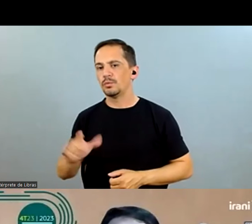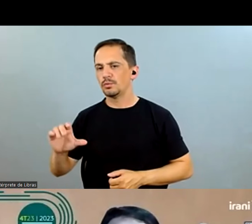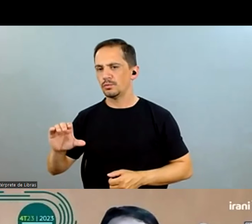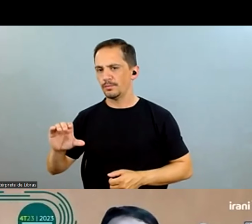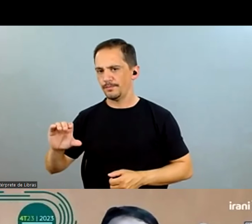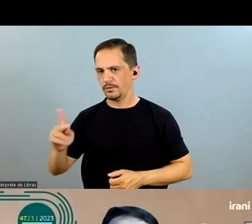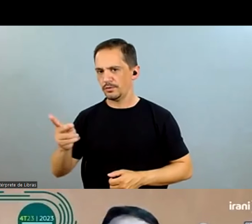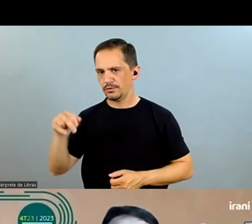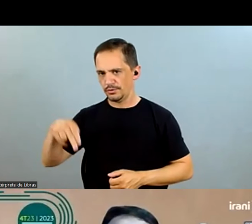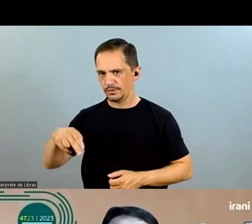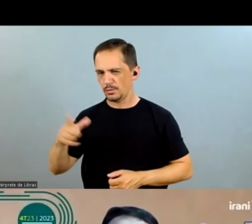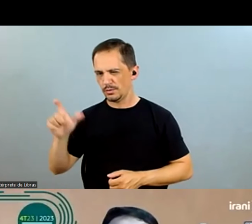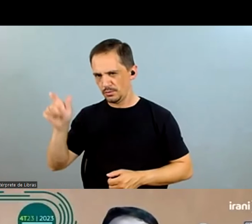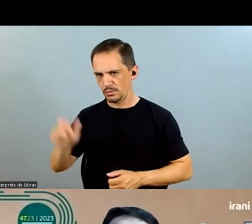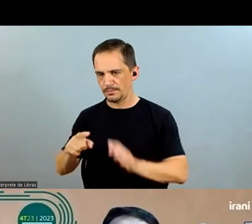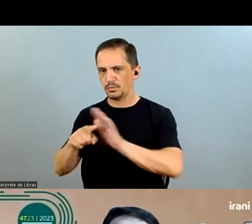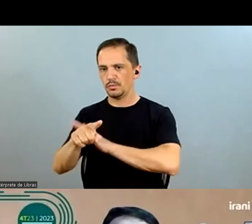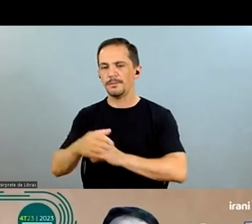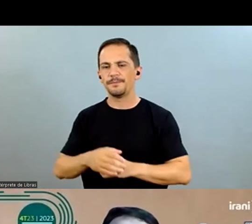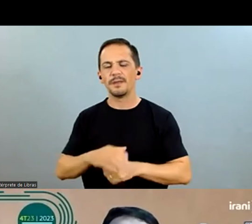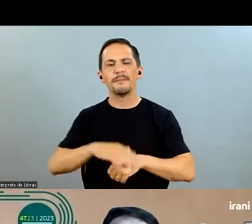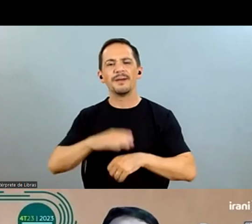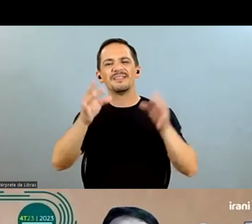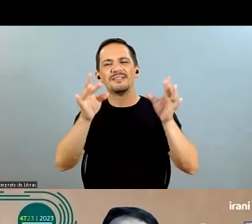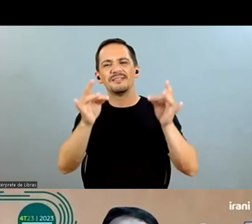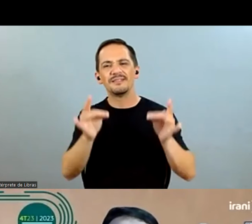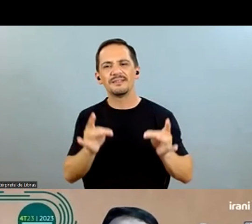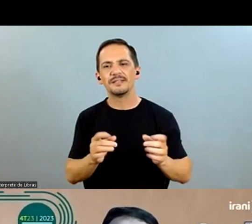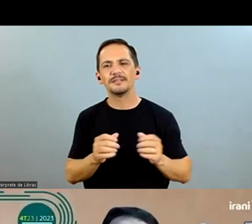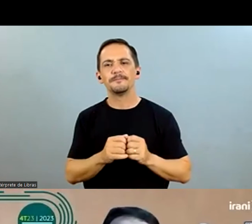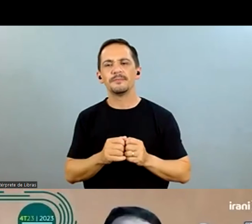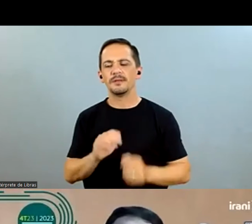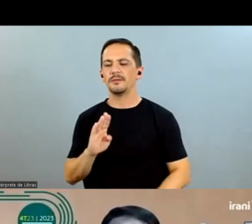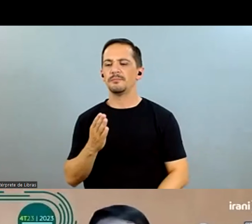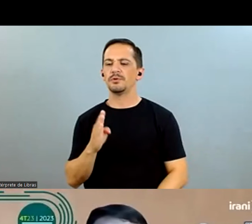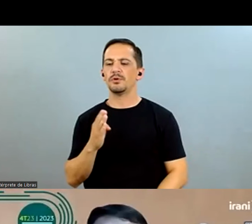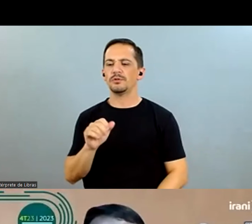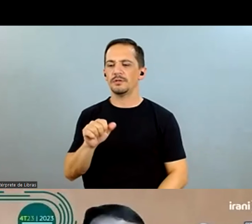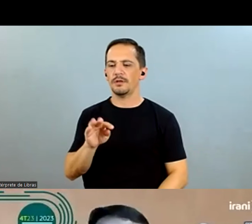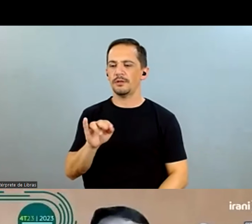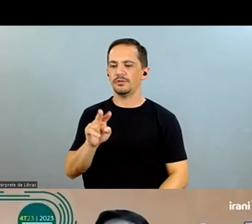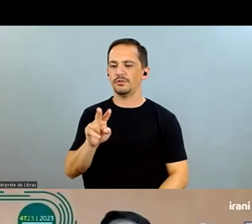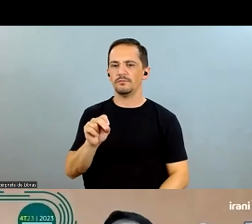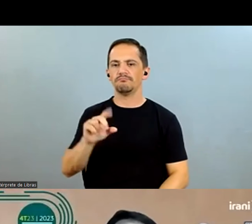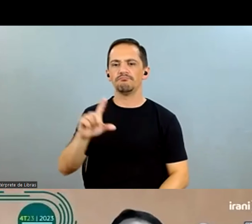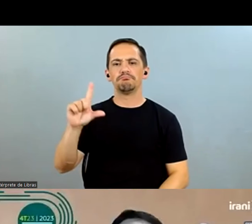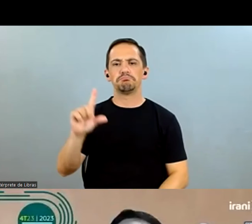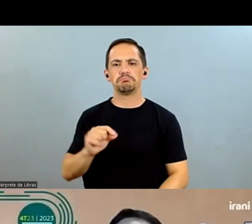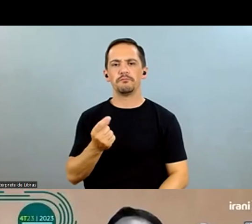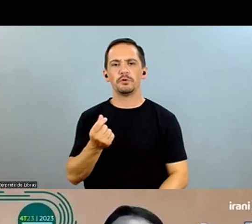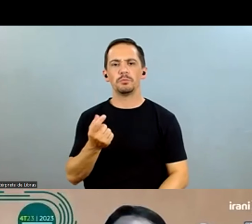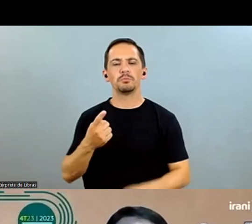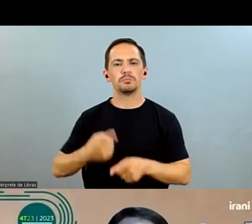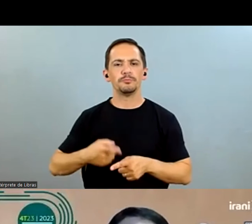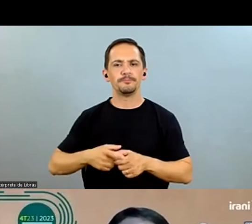perguntando aqui poderiam dar mais detalhes da razão pela qual o tipo biológico caiu qual foi o preço eh e demanda eh Quanto